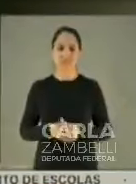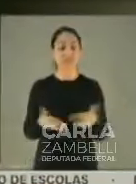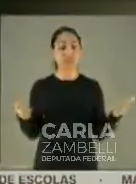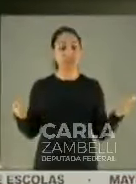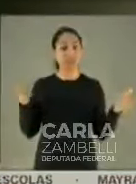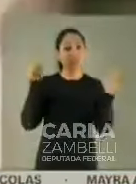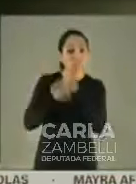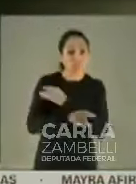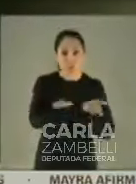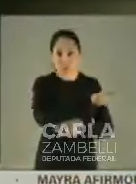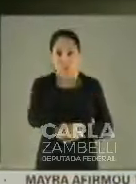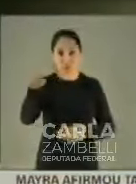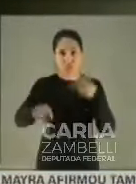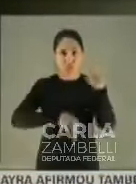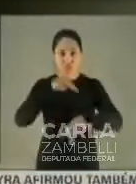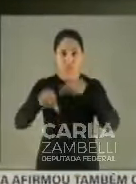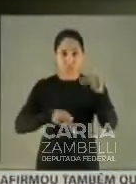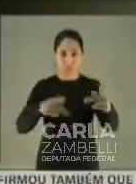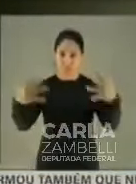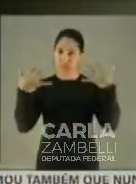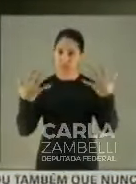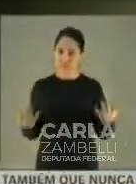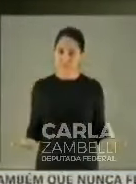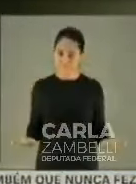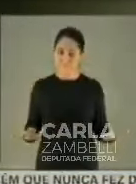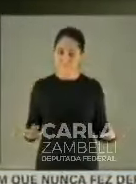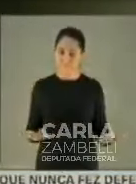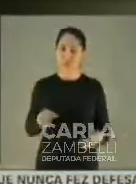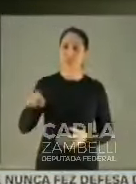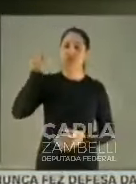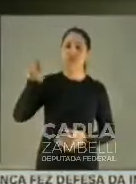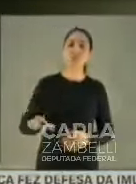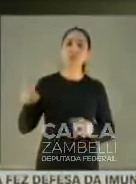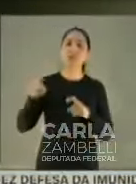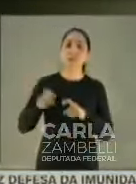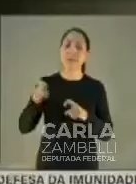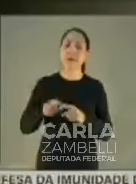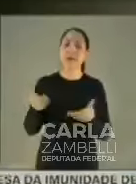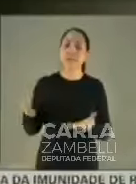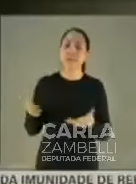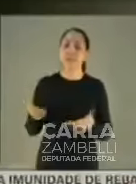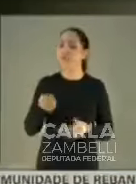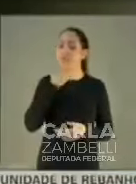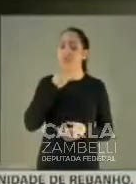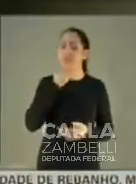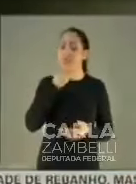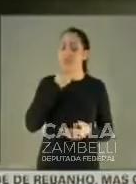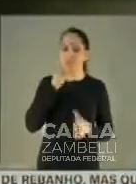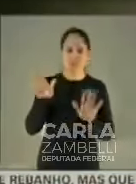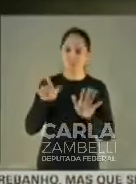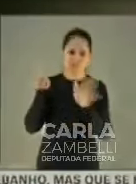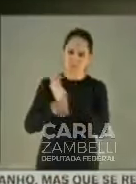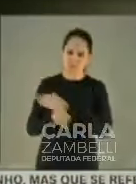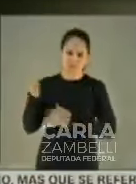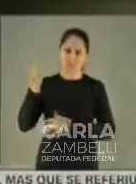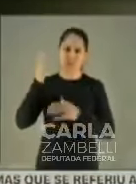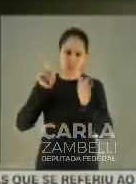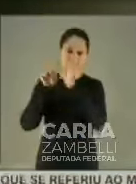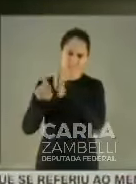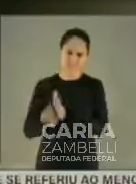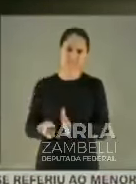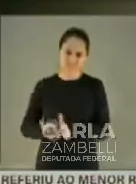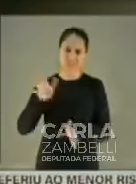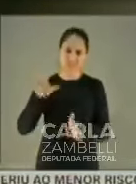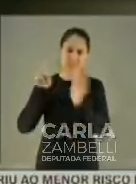eu pergunto aos brasileiros e a todos que estamos assistindo. Por que é que a senhora ainda não estou perguntando à senhora mais, eu já fiz as minhas perguntas